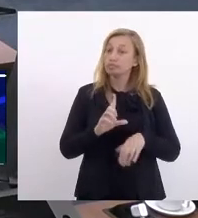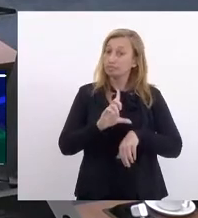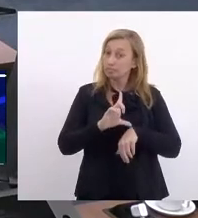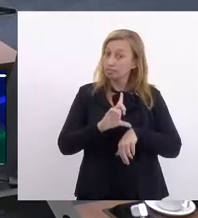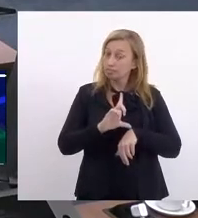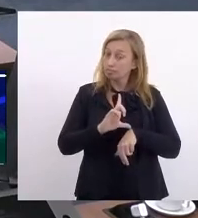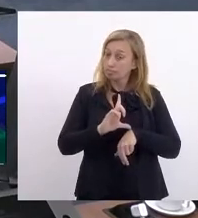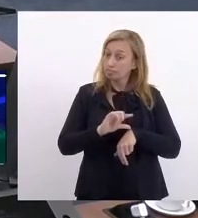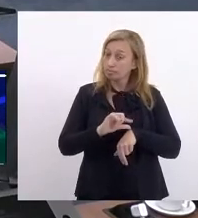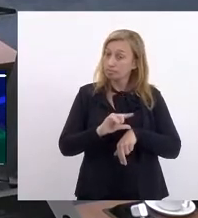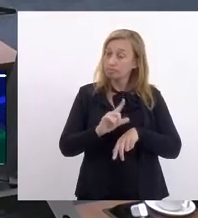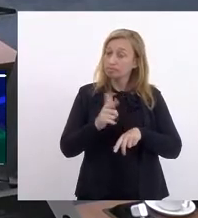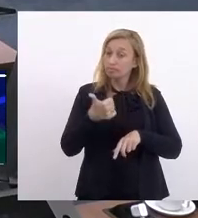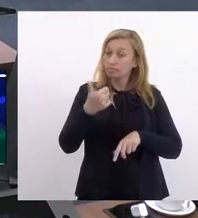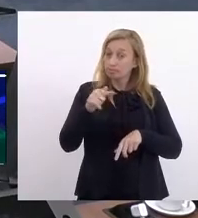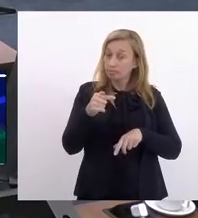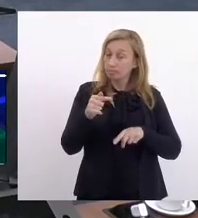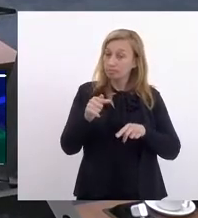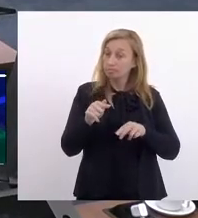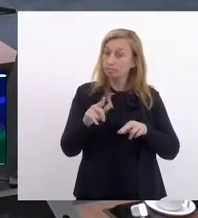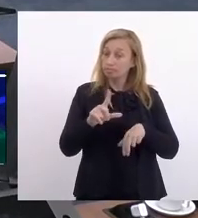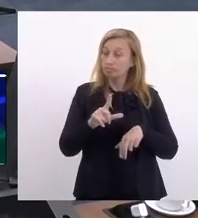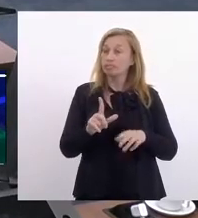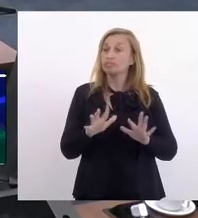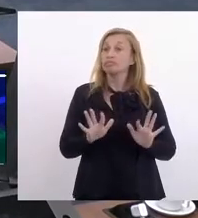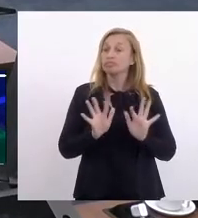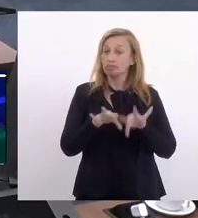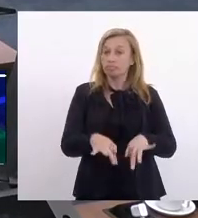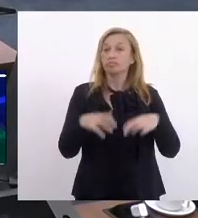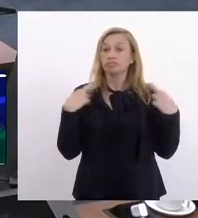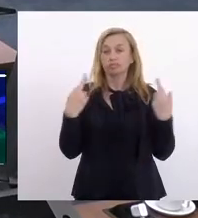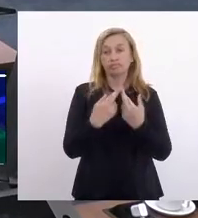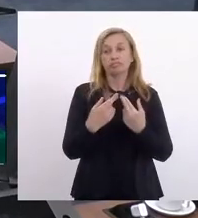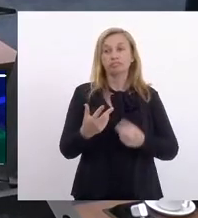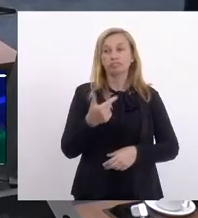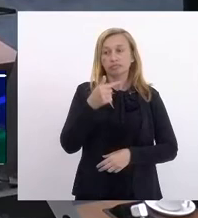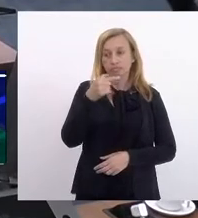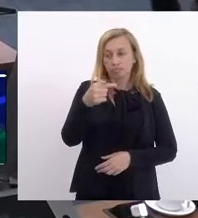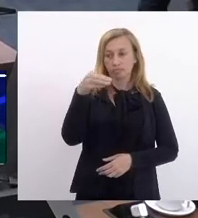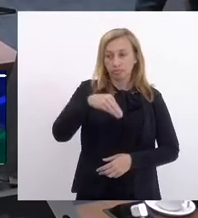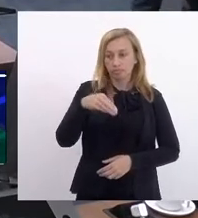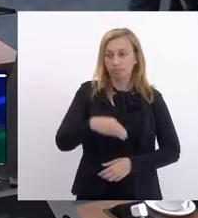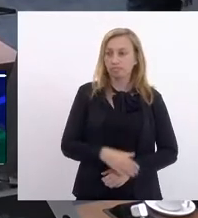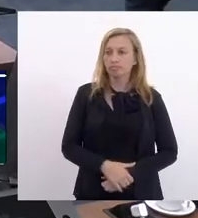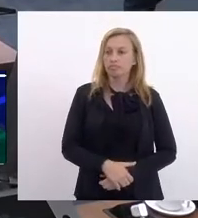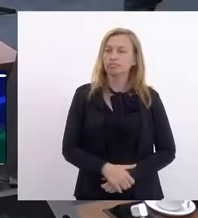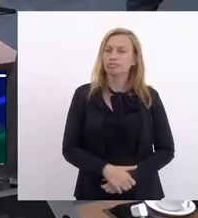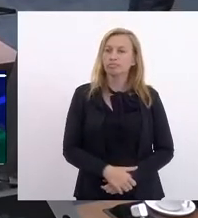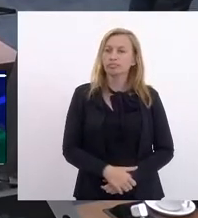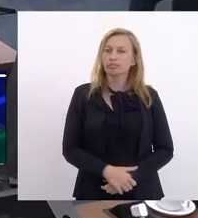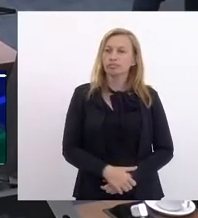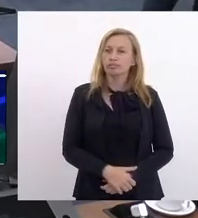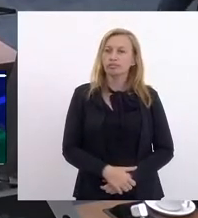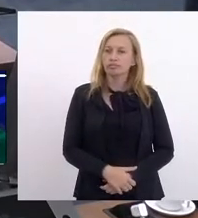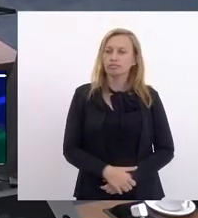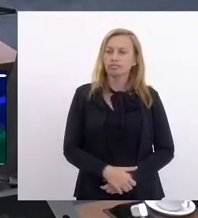precisa encerrar às 17 horas. Deputada Renata, Vossa Excelência dispõe de 7 minutos.